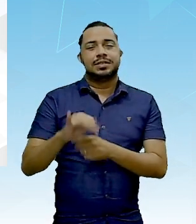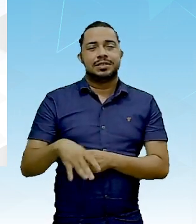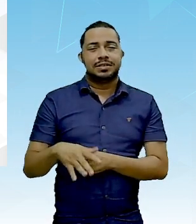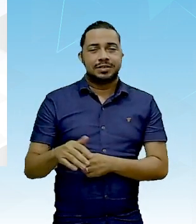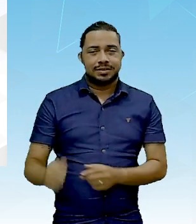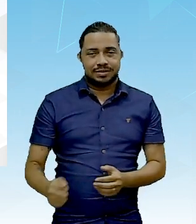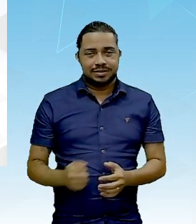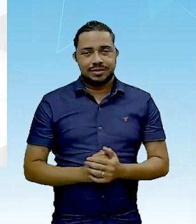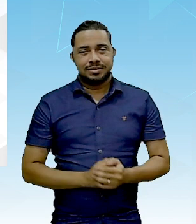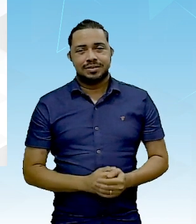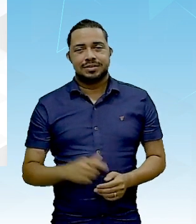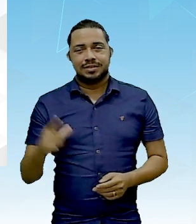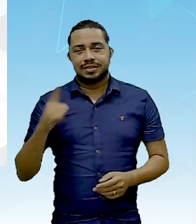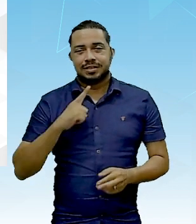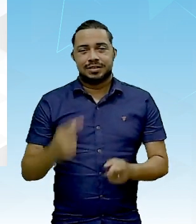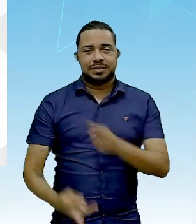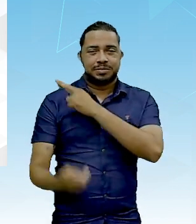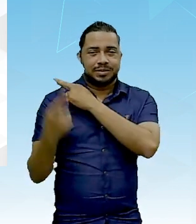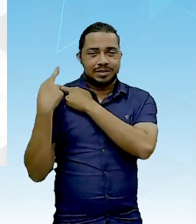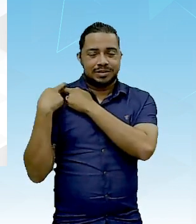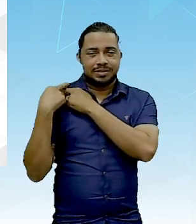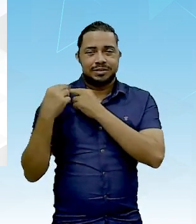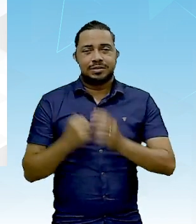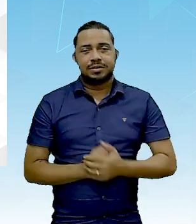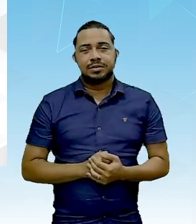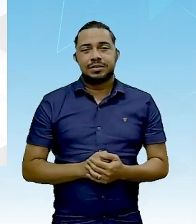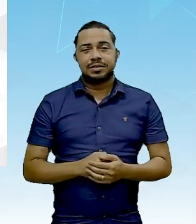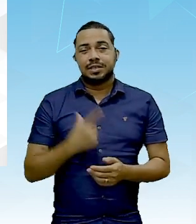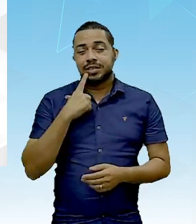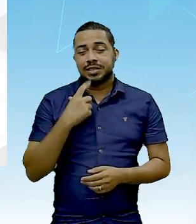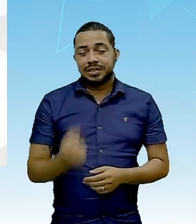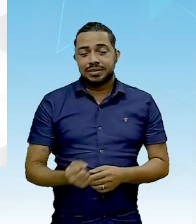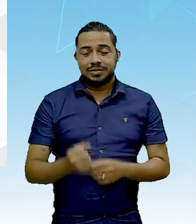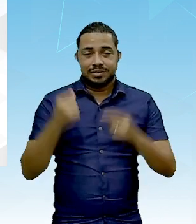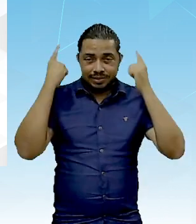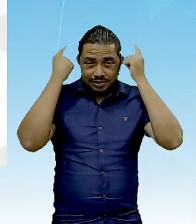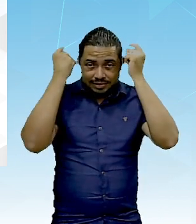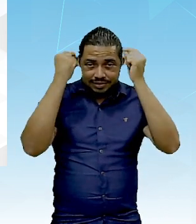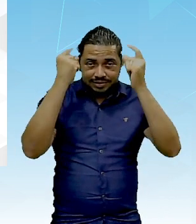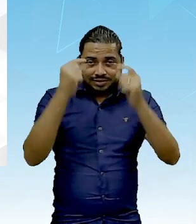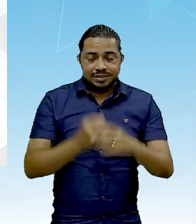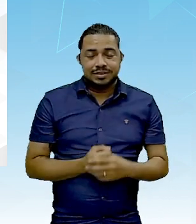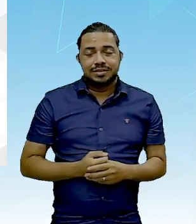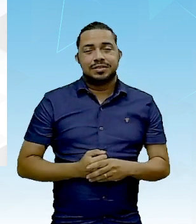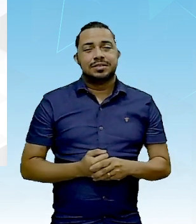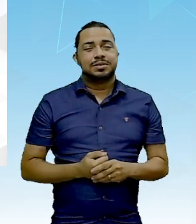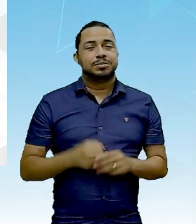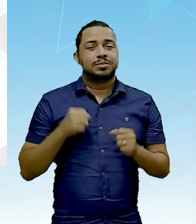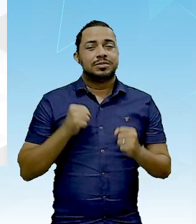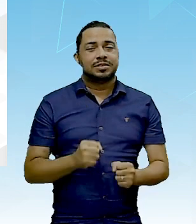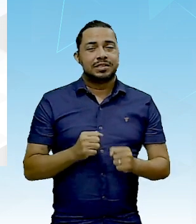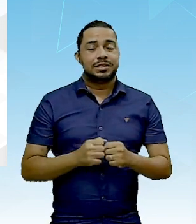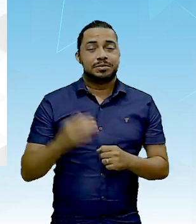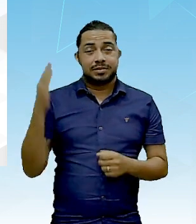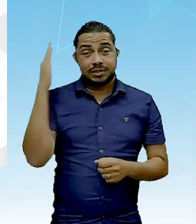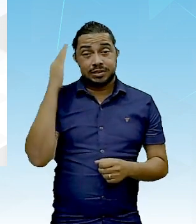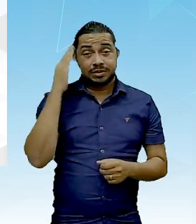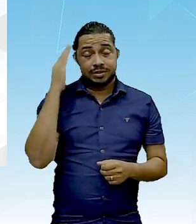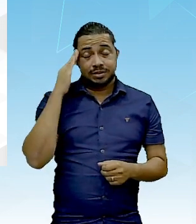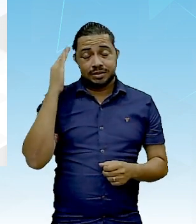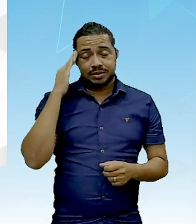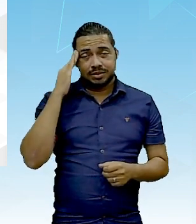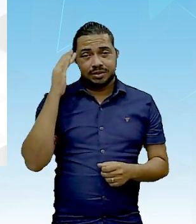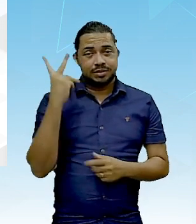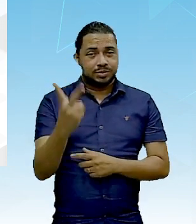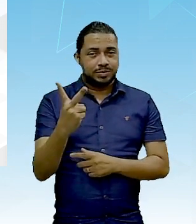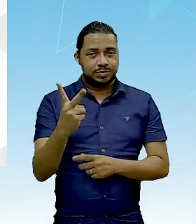vamos ter essa representação, tá? Na língua grega, nós podemos entender